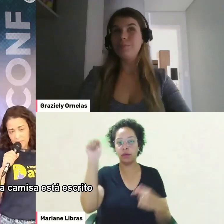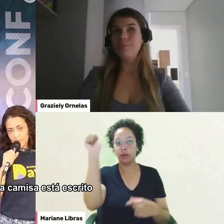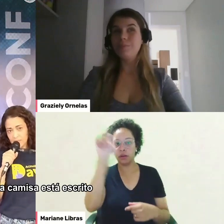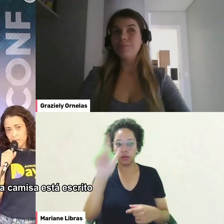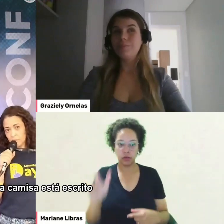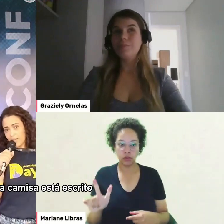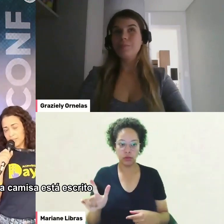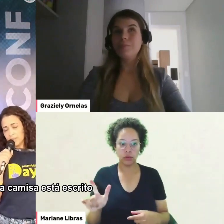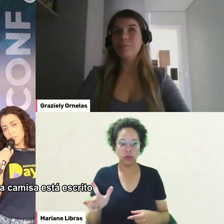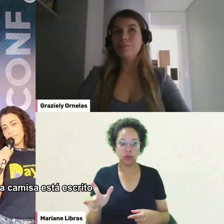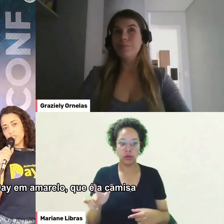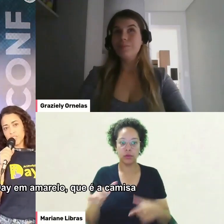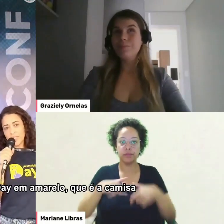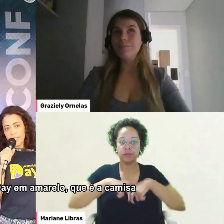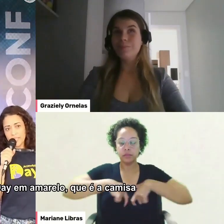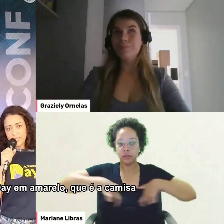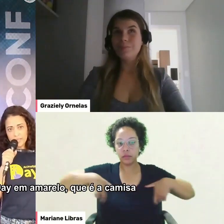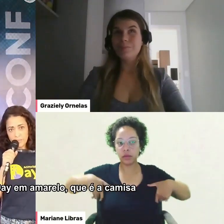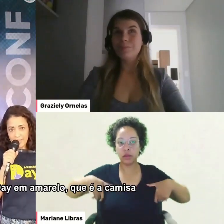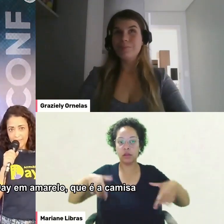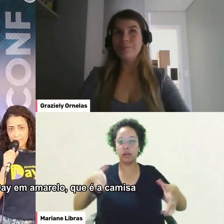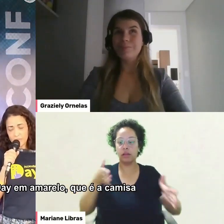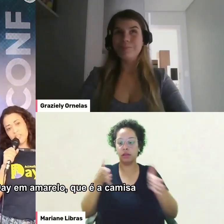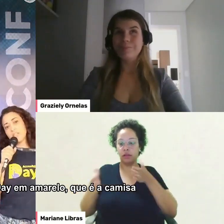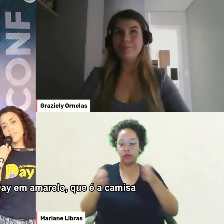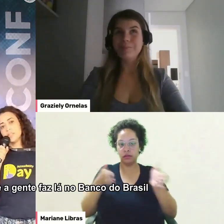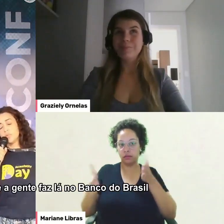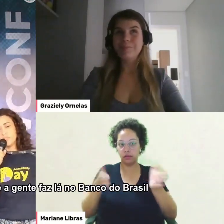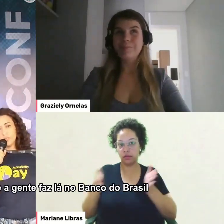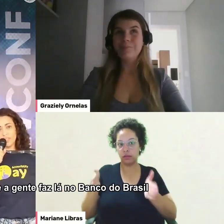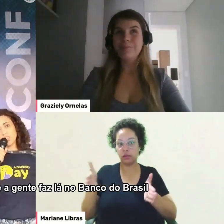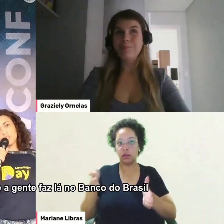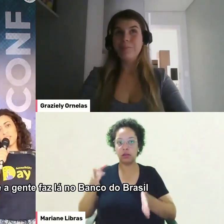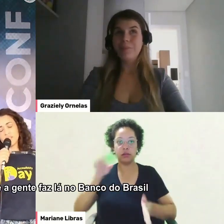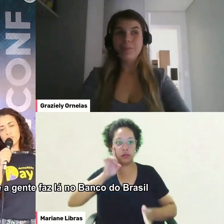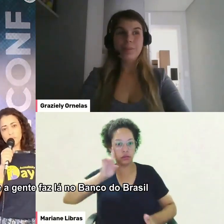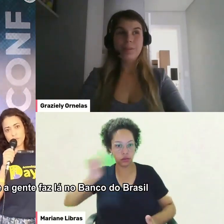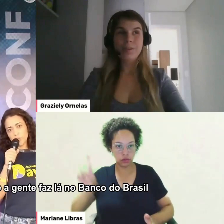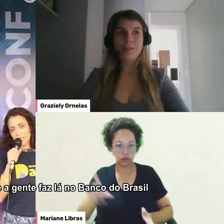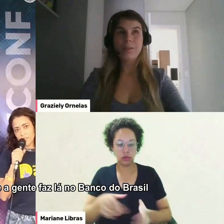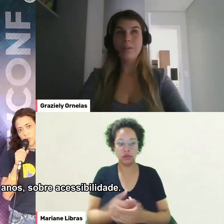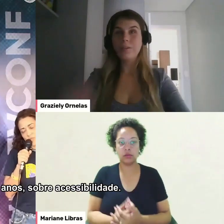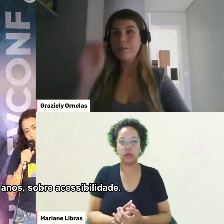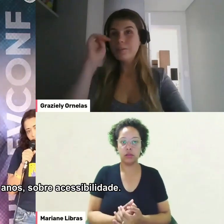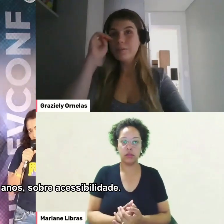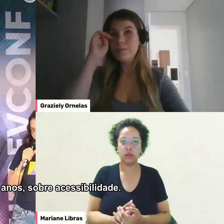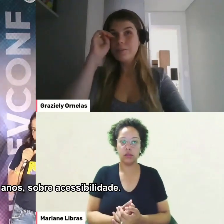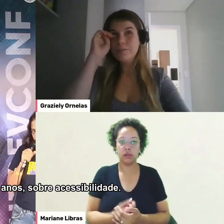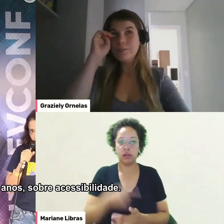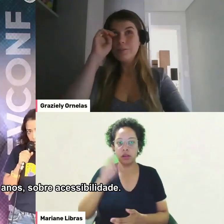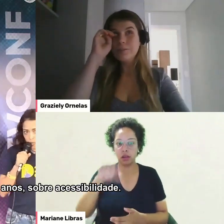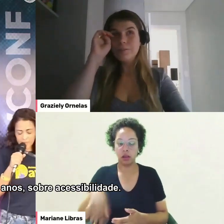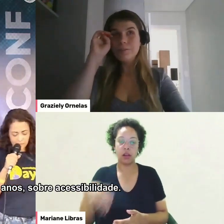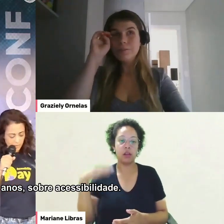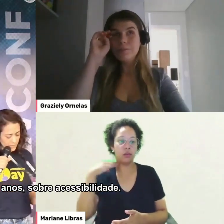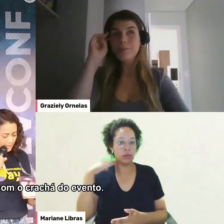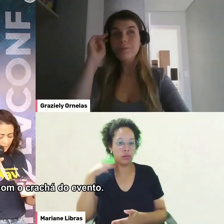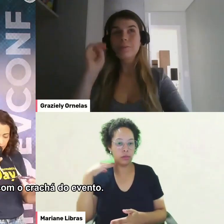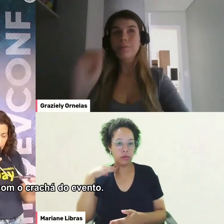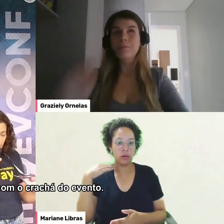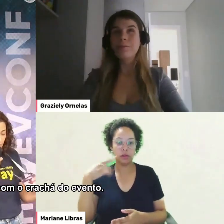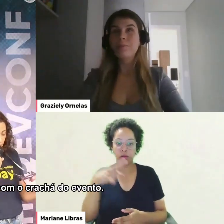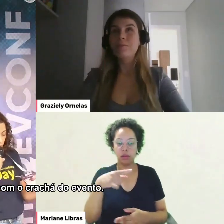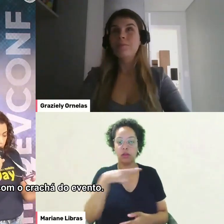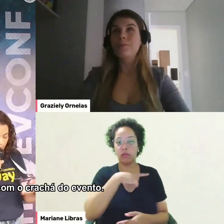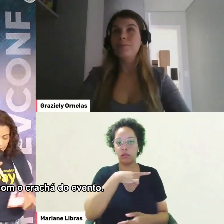dessa camisa está escrito Accessibility Day em amarelo, que é a camisa de um evento que a gente faz lá no Banco do Brasil, já tem 2 anos, sobre